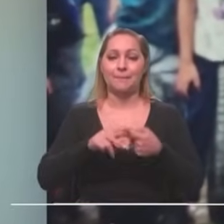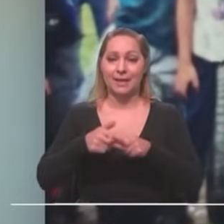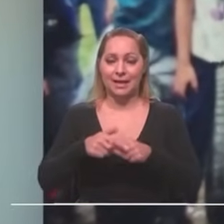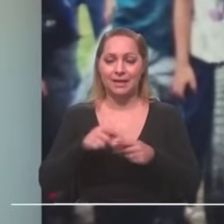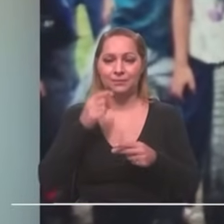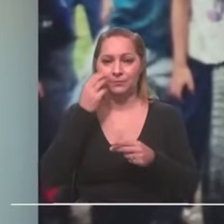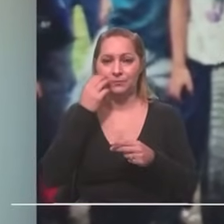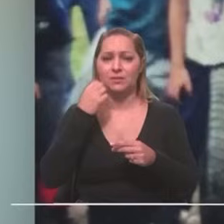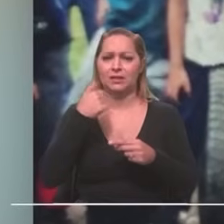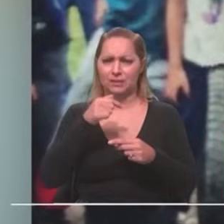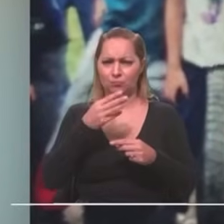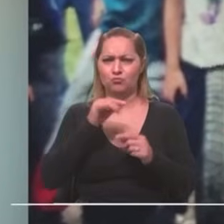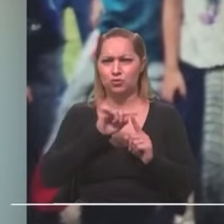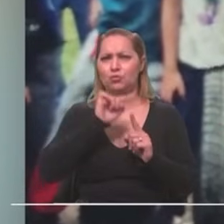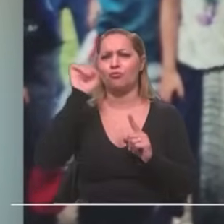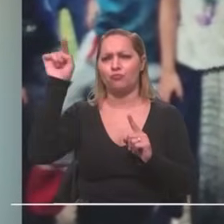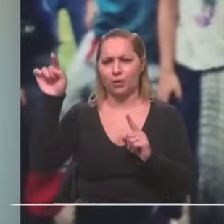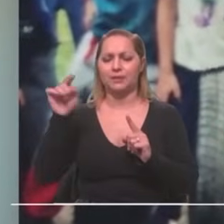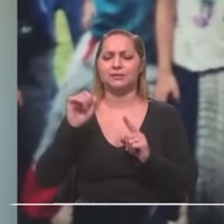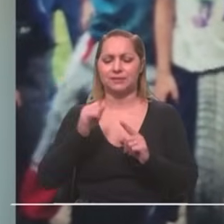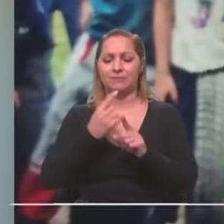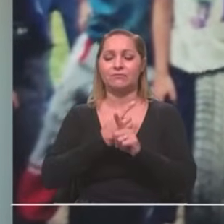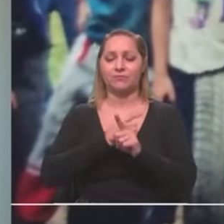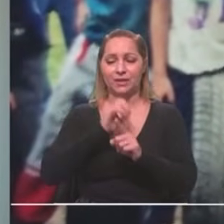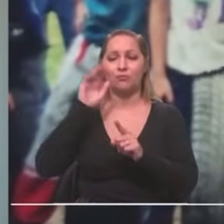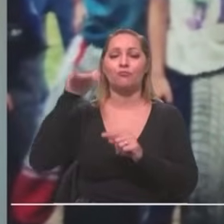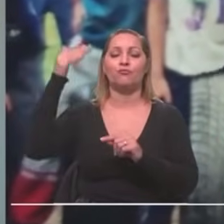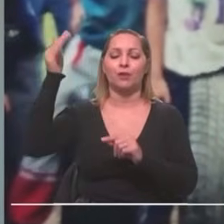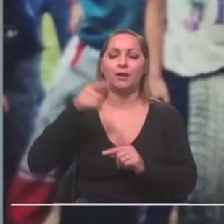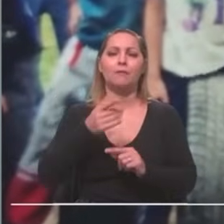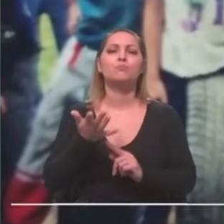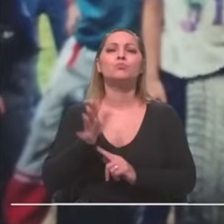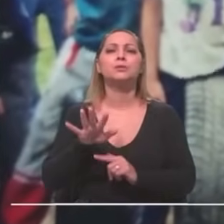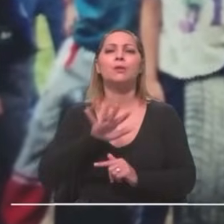colocado... Teve muitas missões, fez muitas missões no estrangeiro. Várias missões, exatamente. Como por exemplo?